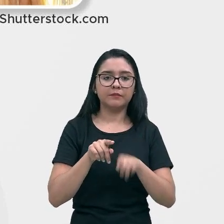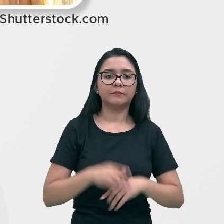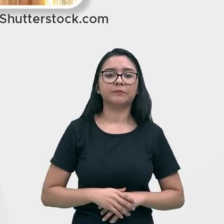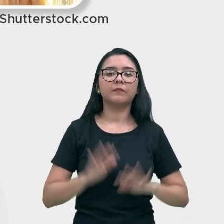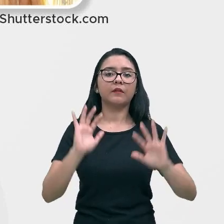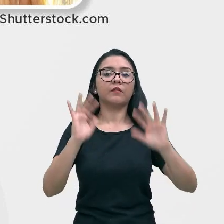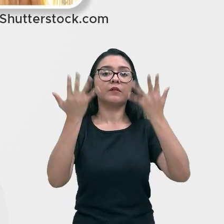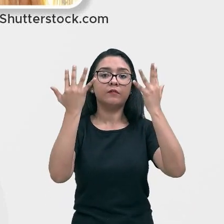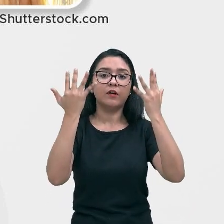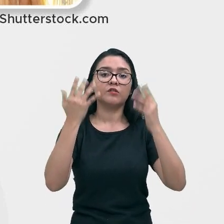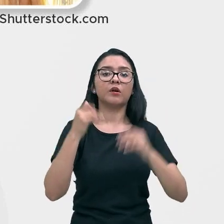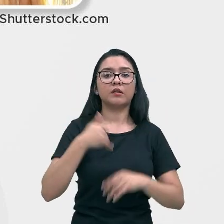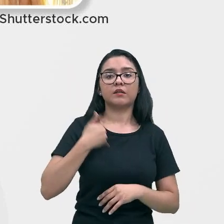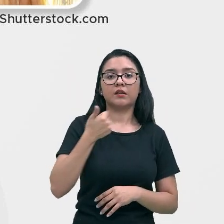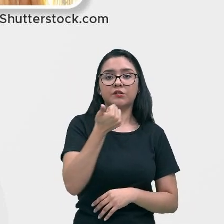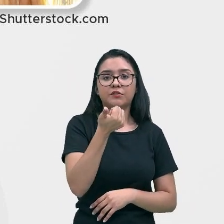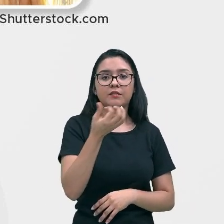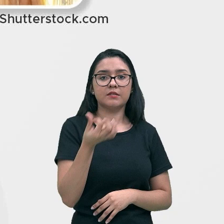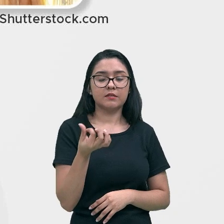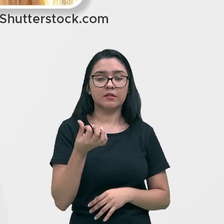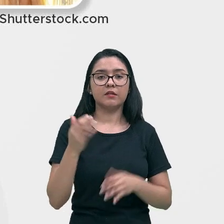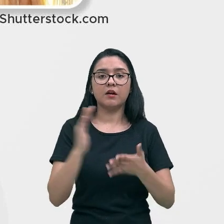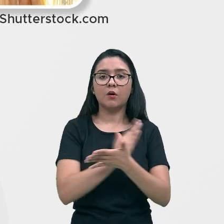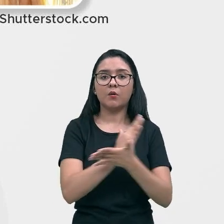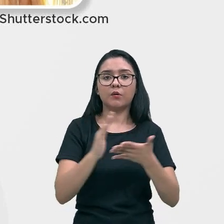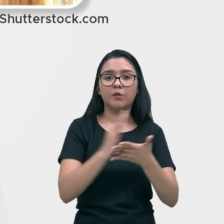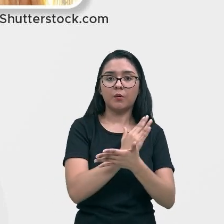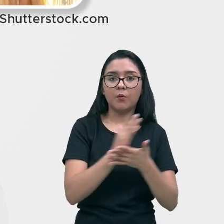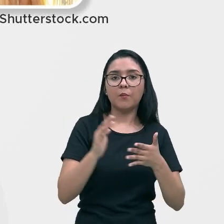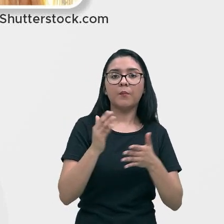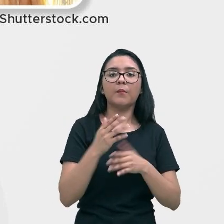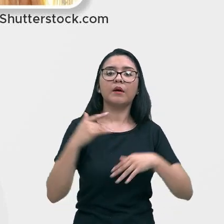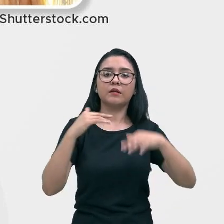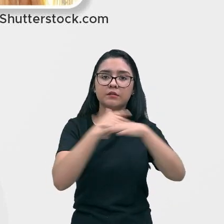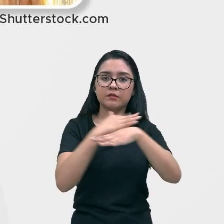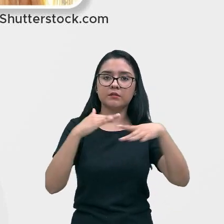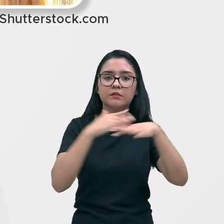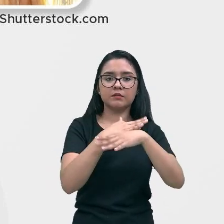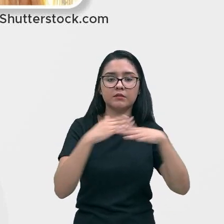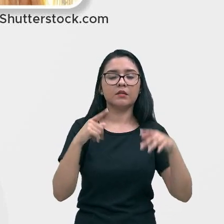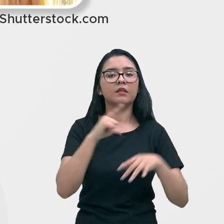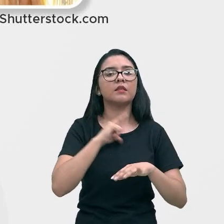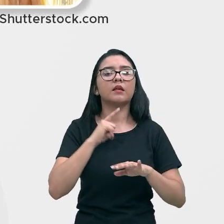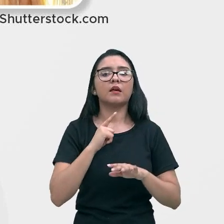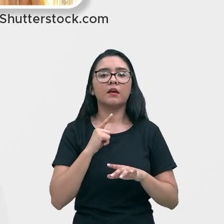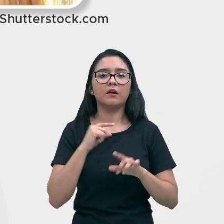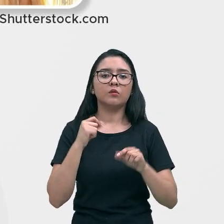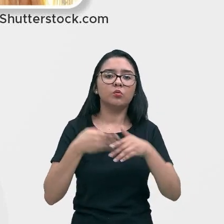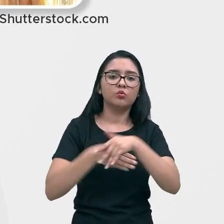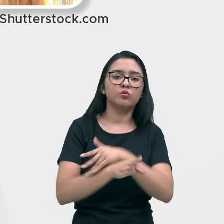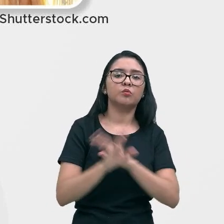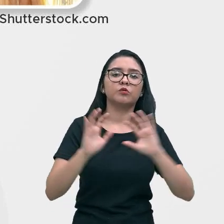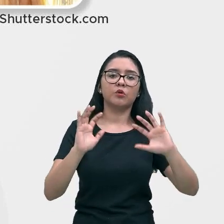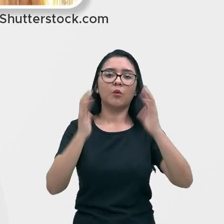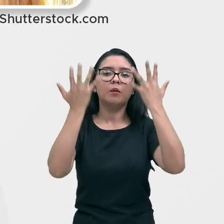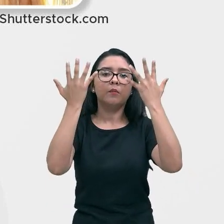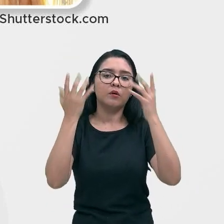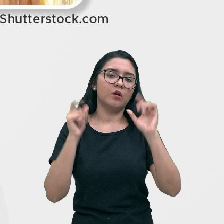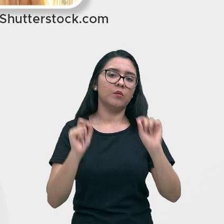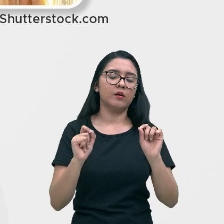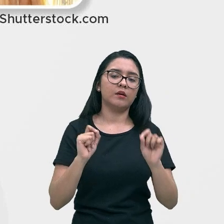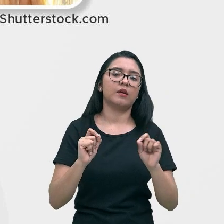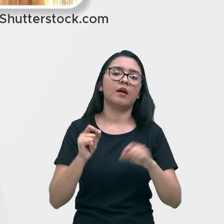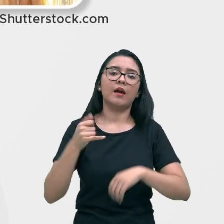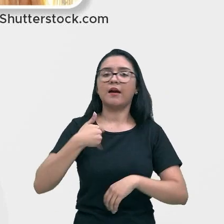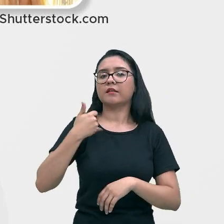de 16 anos. Em algumas cidades, tem-se o hábito de comemorar a entrada da maioridade, que são ali os 18